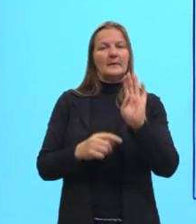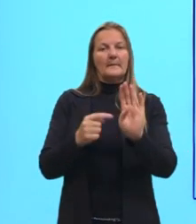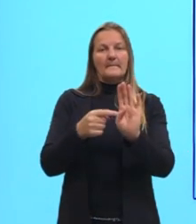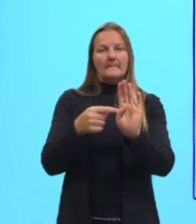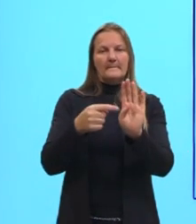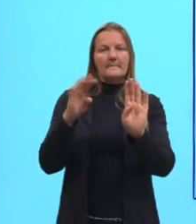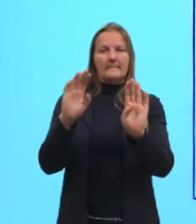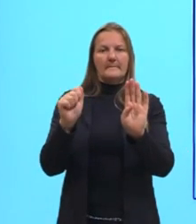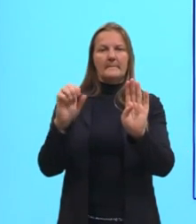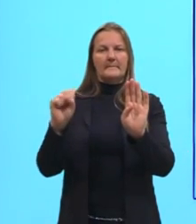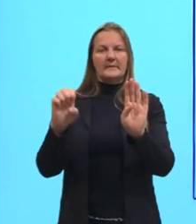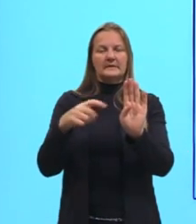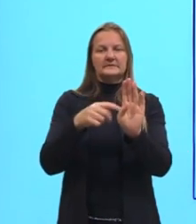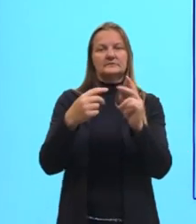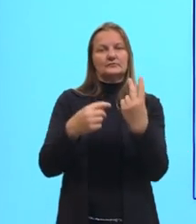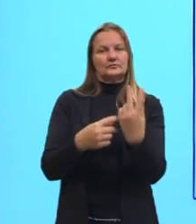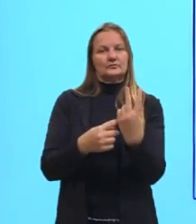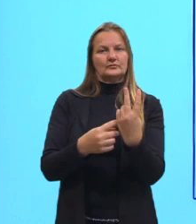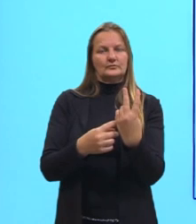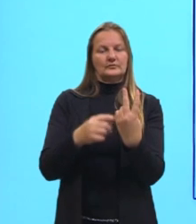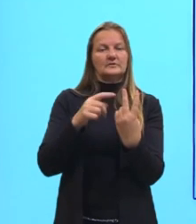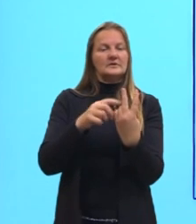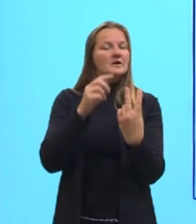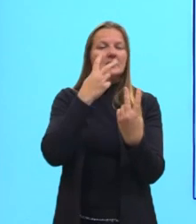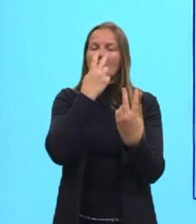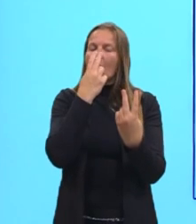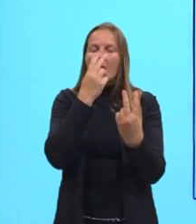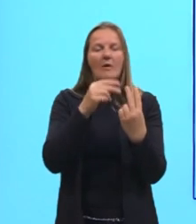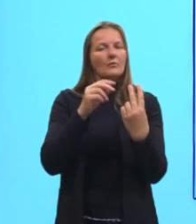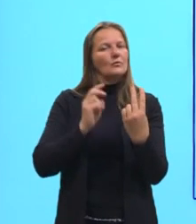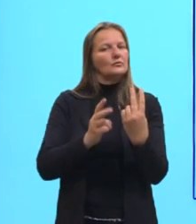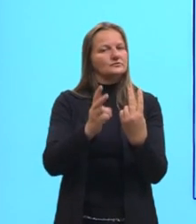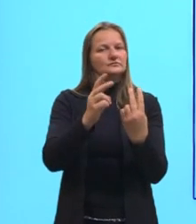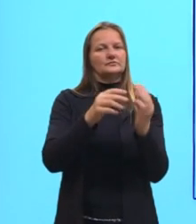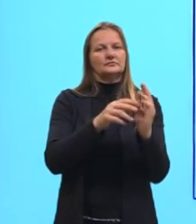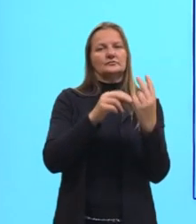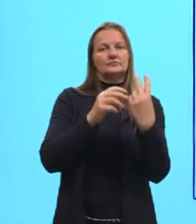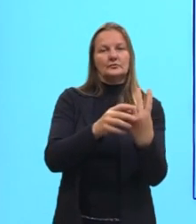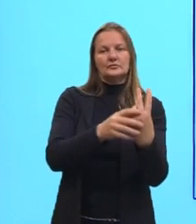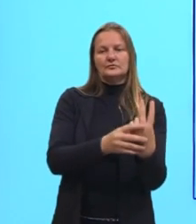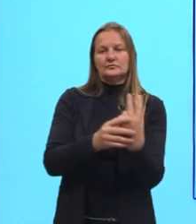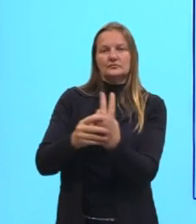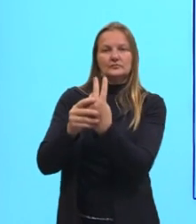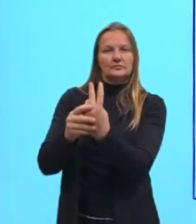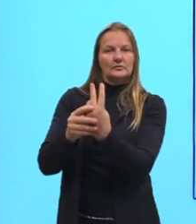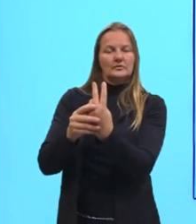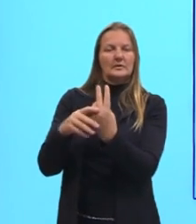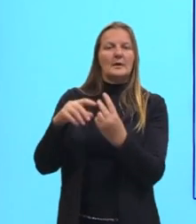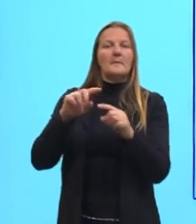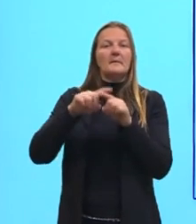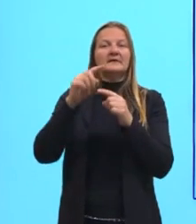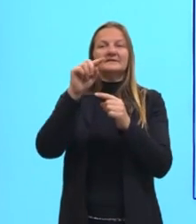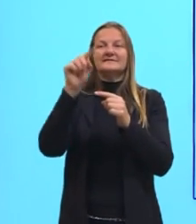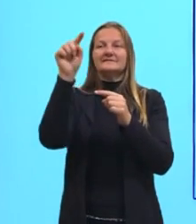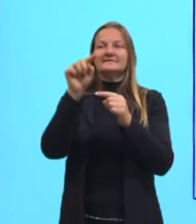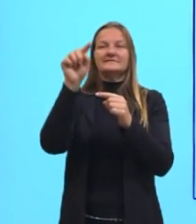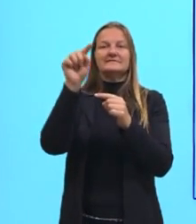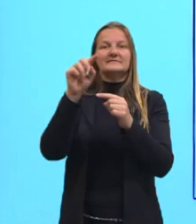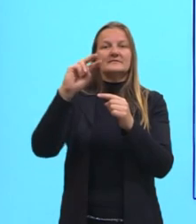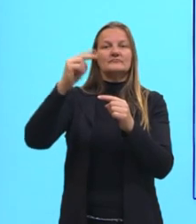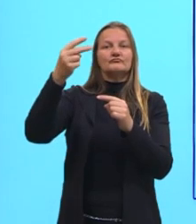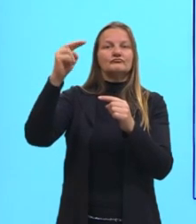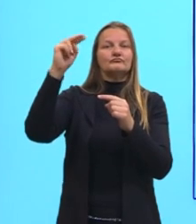apenas né que seria o dois então permanece essa base e agora nós multiplicamos os expoentes